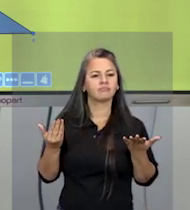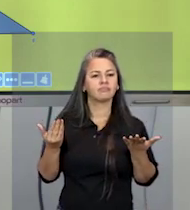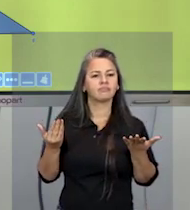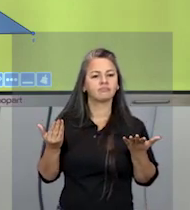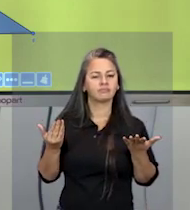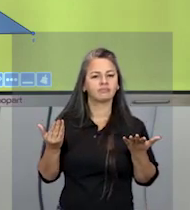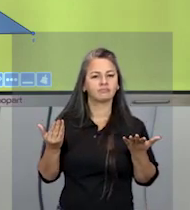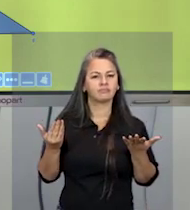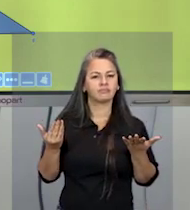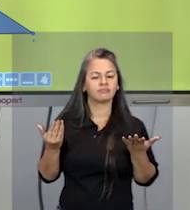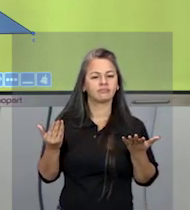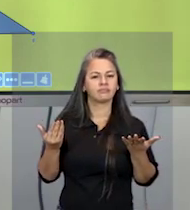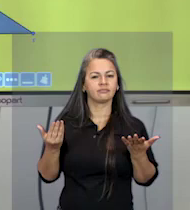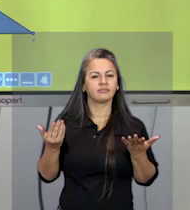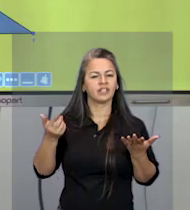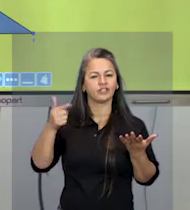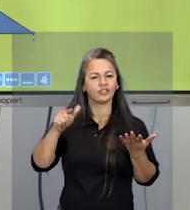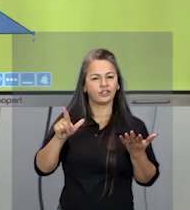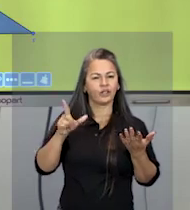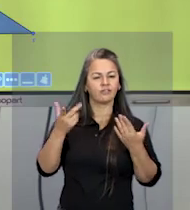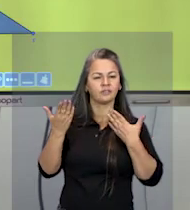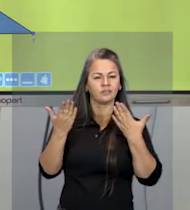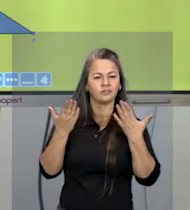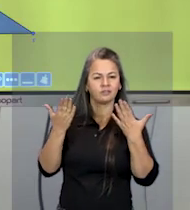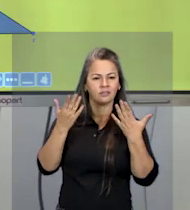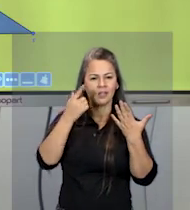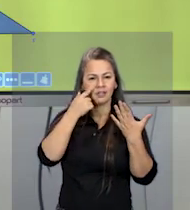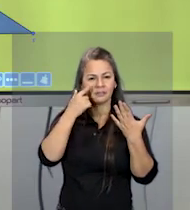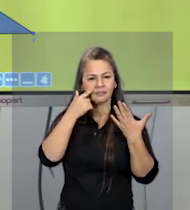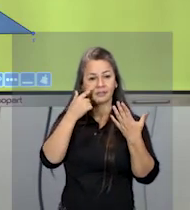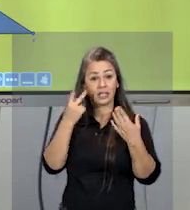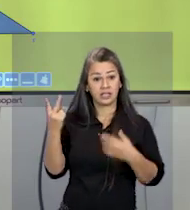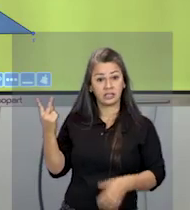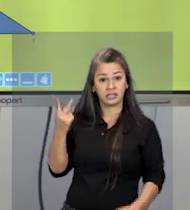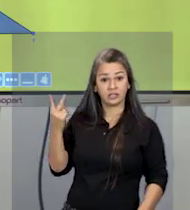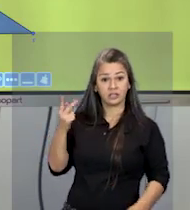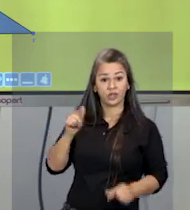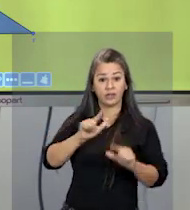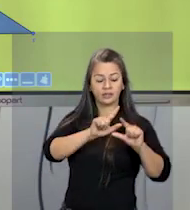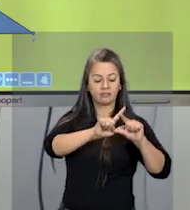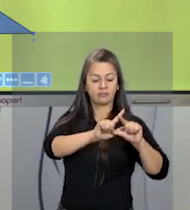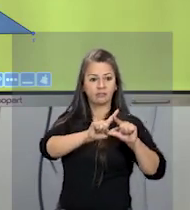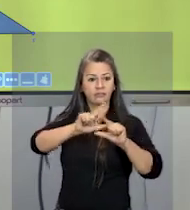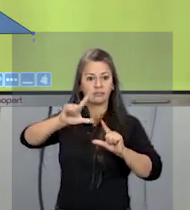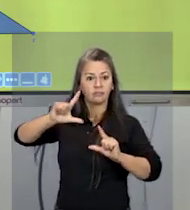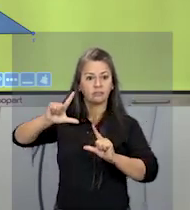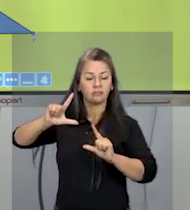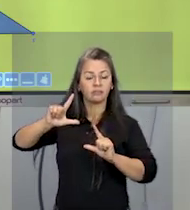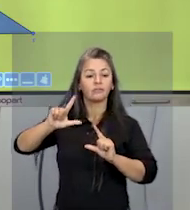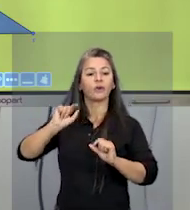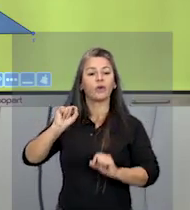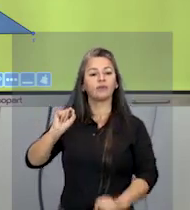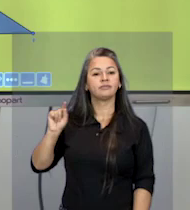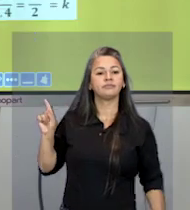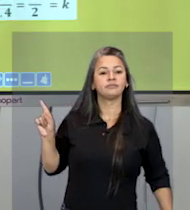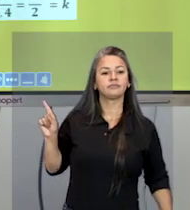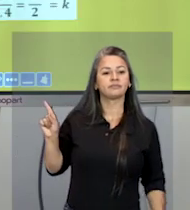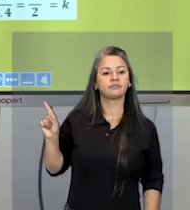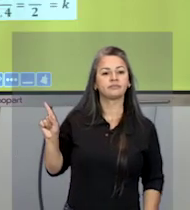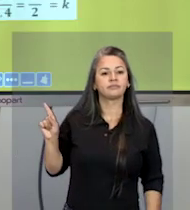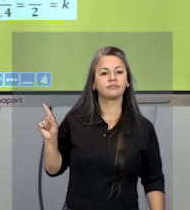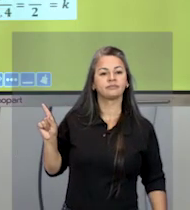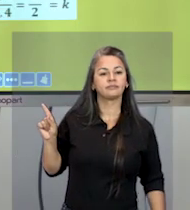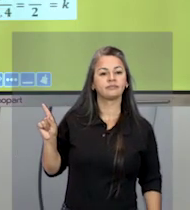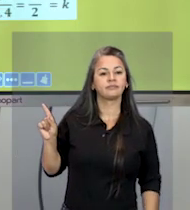lembrar a relação de semelhança entre esses dois triângulos em relação aos lados e